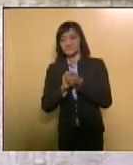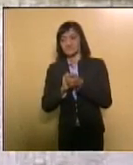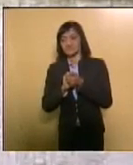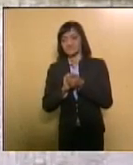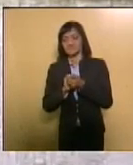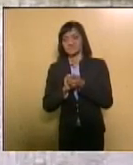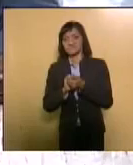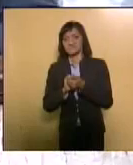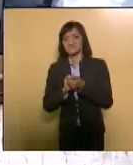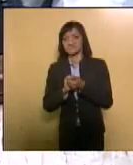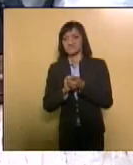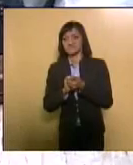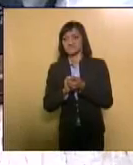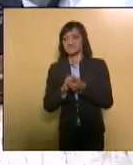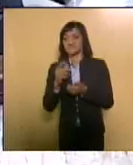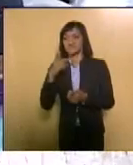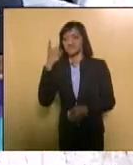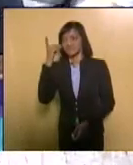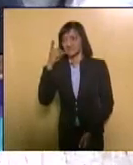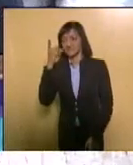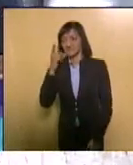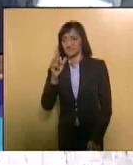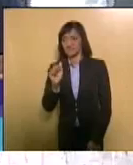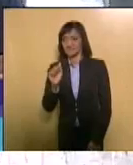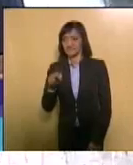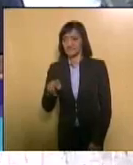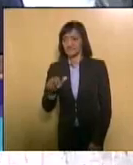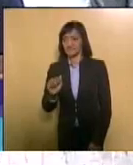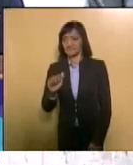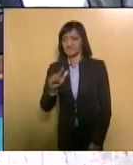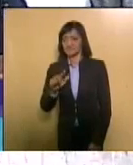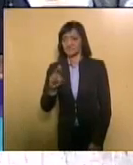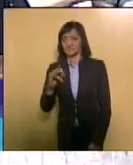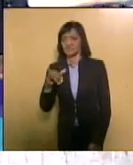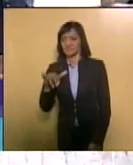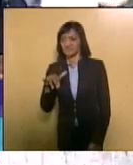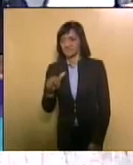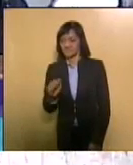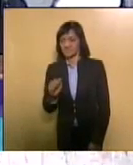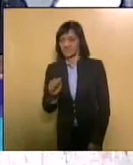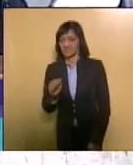parabenizar a deputada Ana Lúcia pela inicitiva